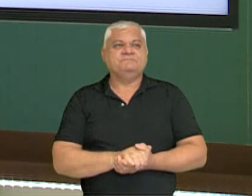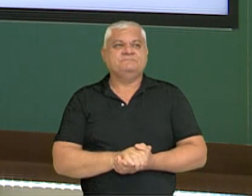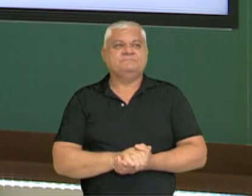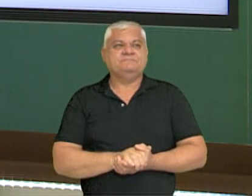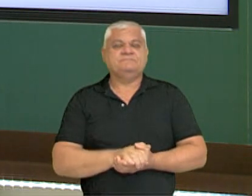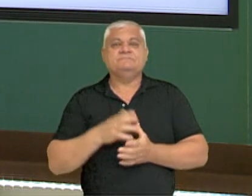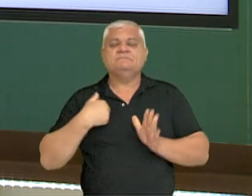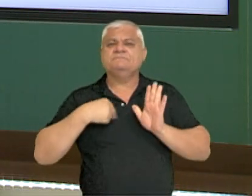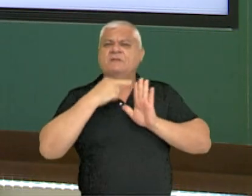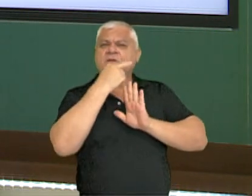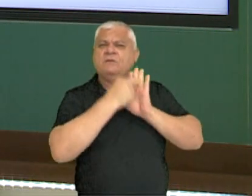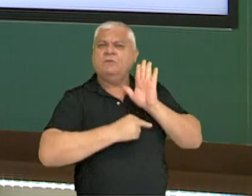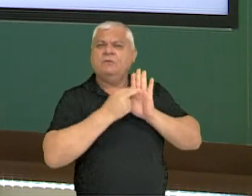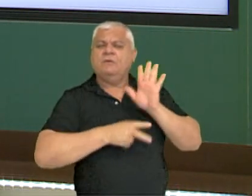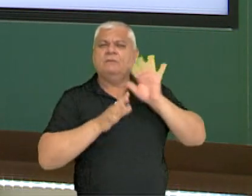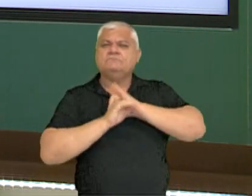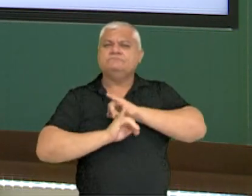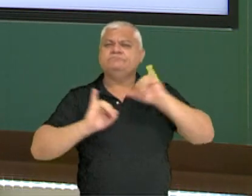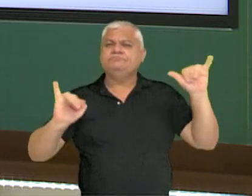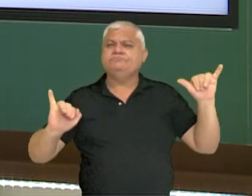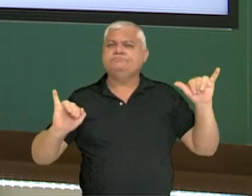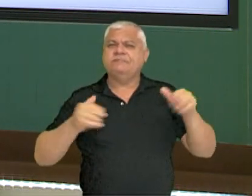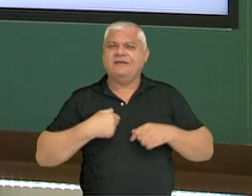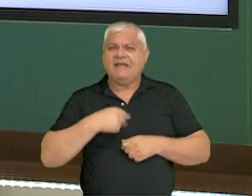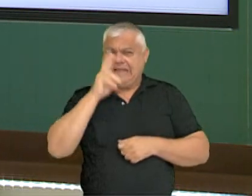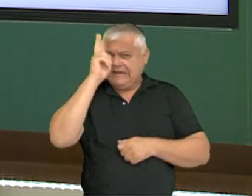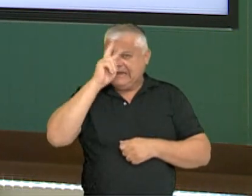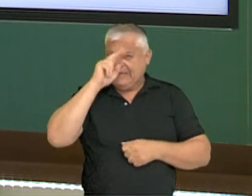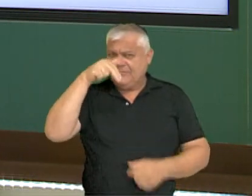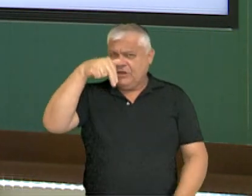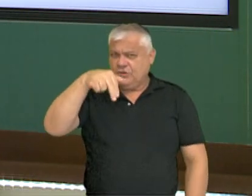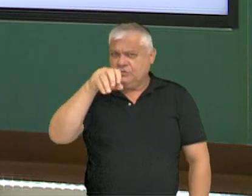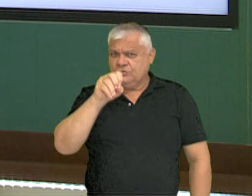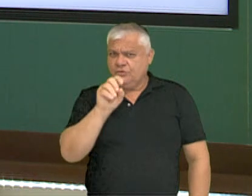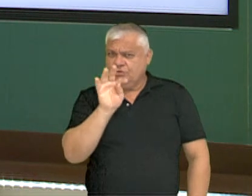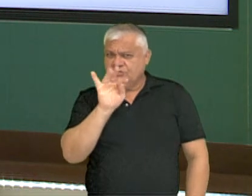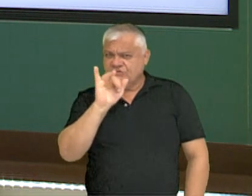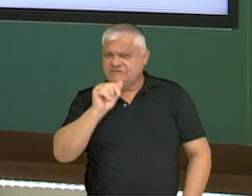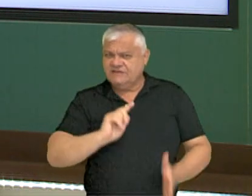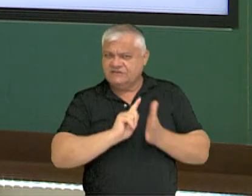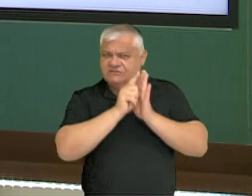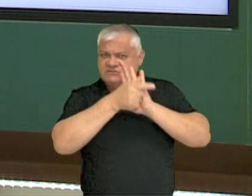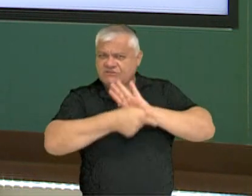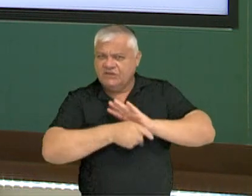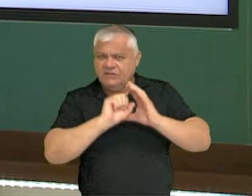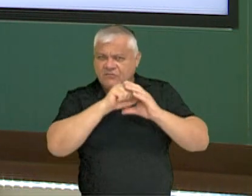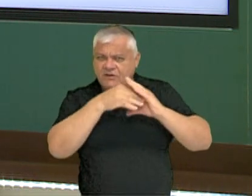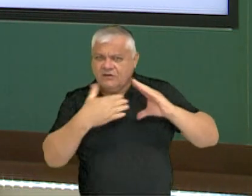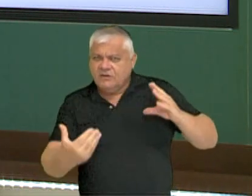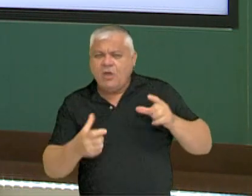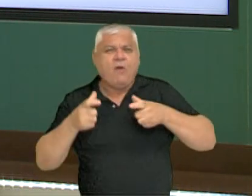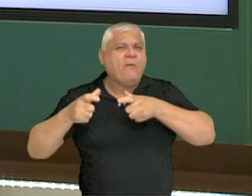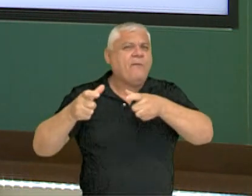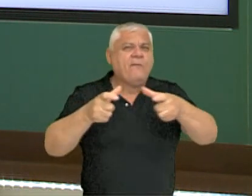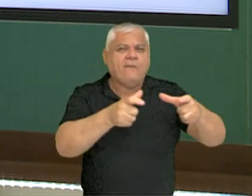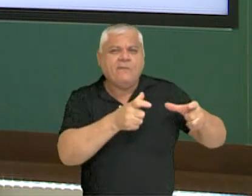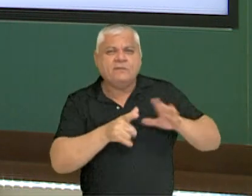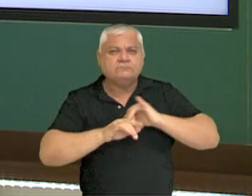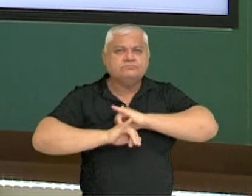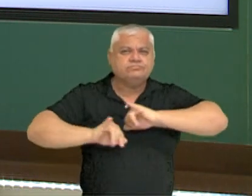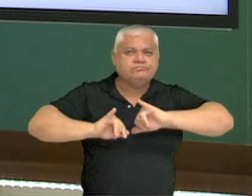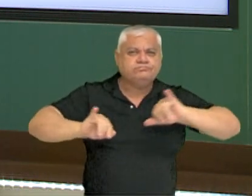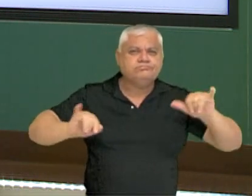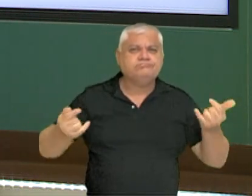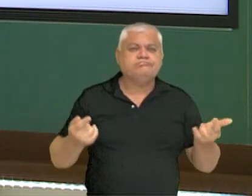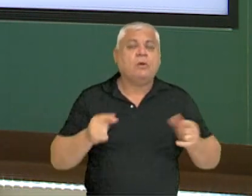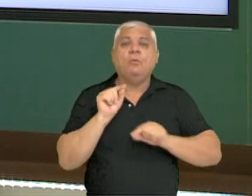Faremos a leitura de uma notícia. Você lembra as características desse gênero? Onde ela é divulgada?